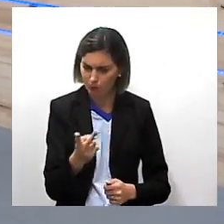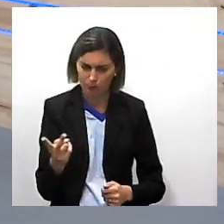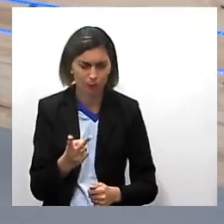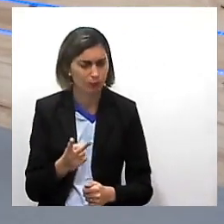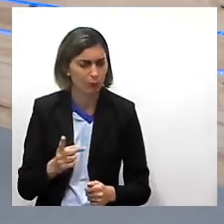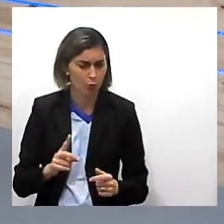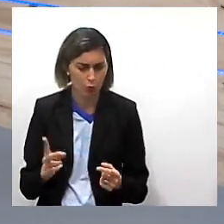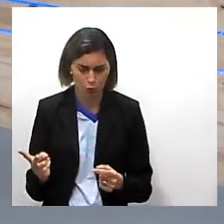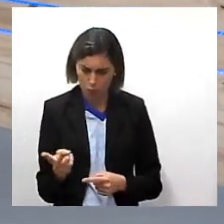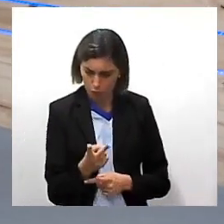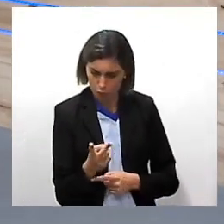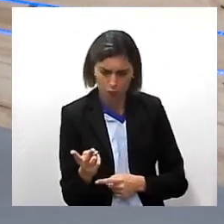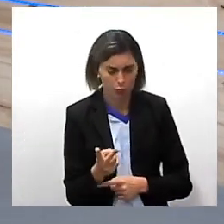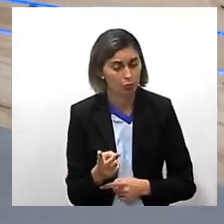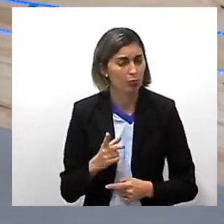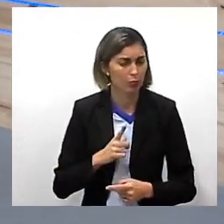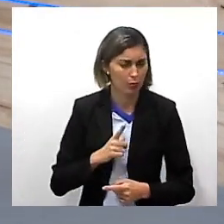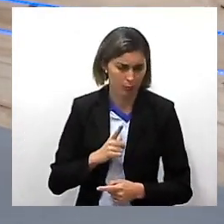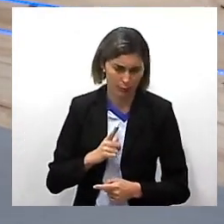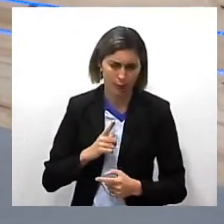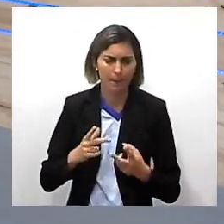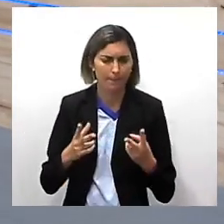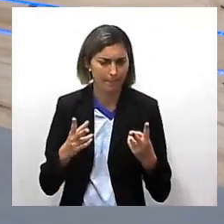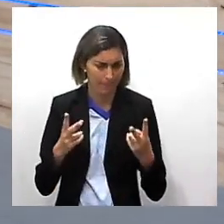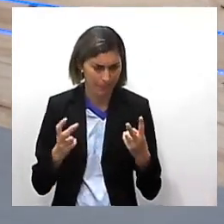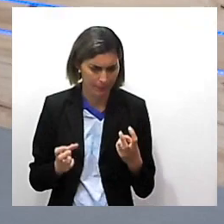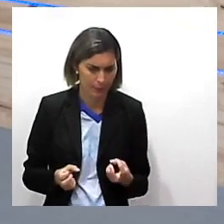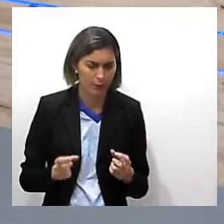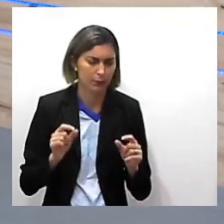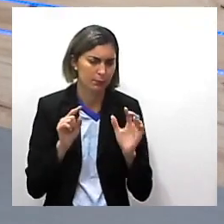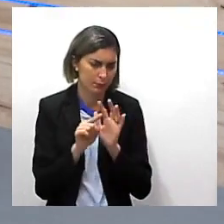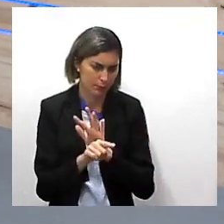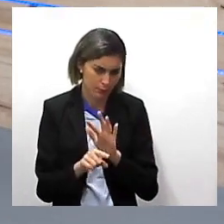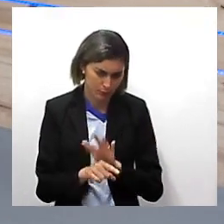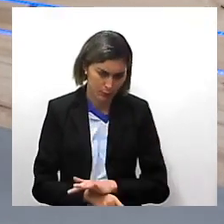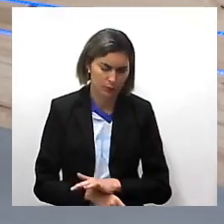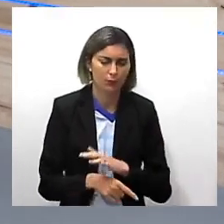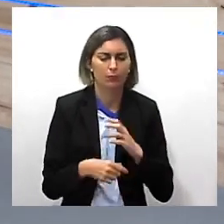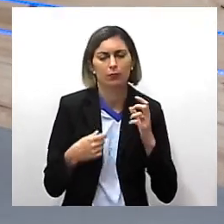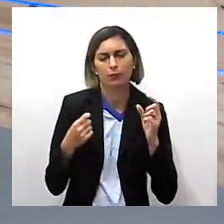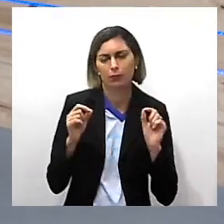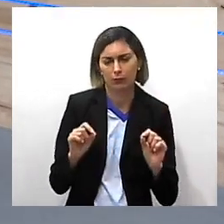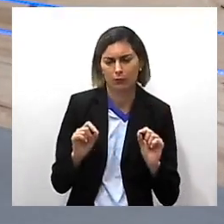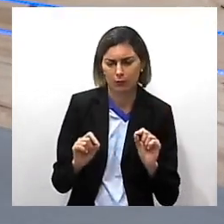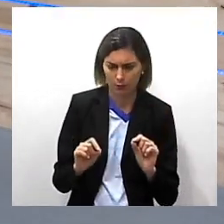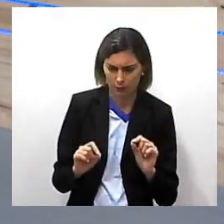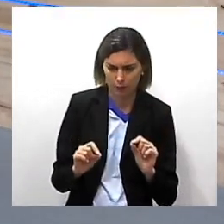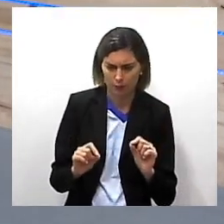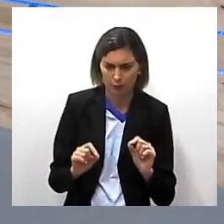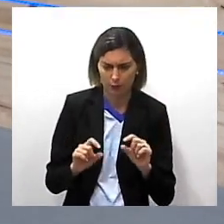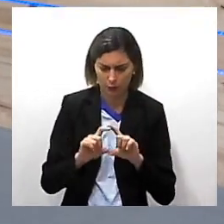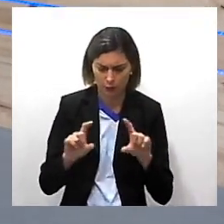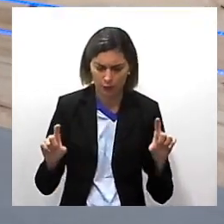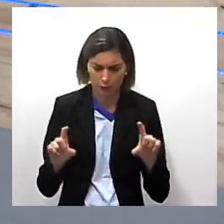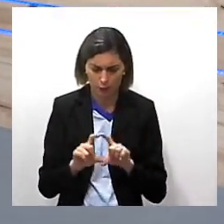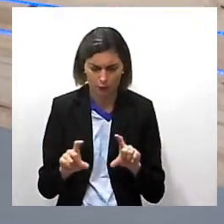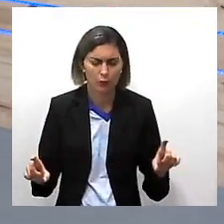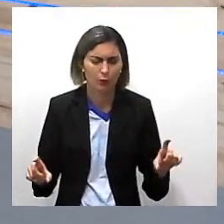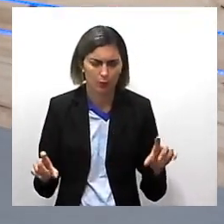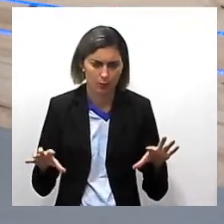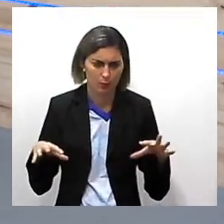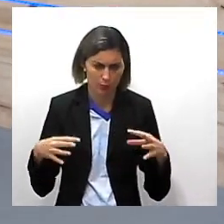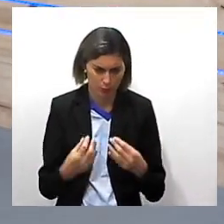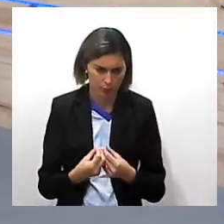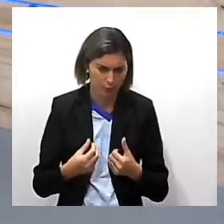Agora, dos dois, a gente tem que perceber que questões têm que estar tratadas através da fórmula do termo